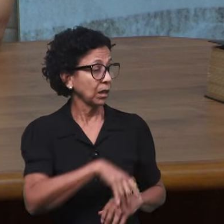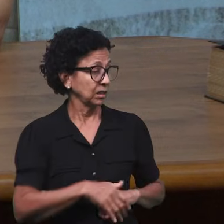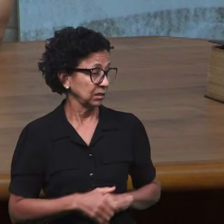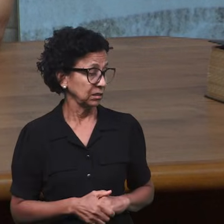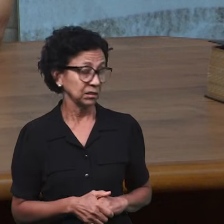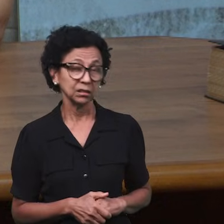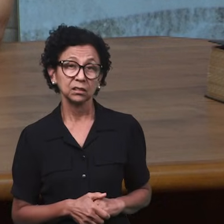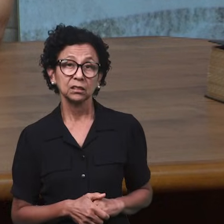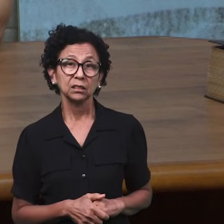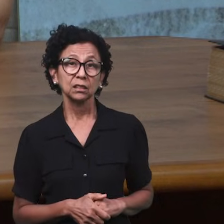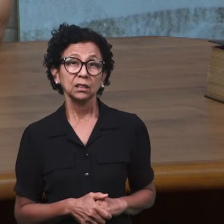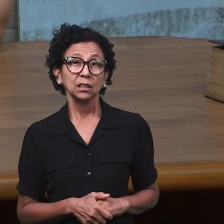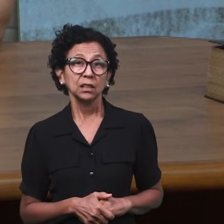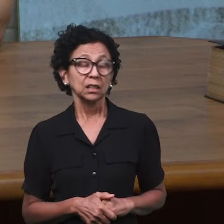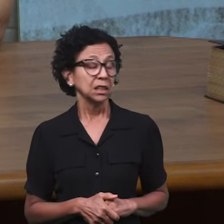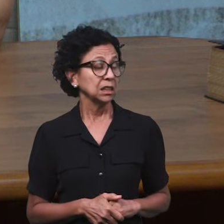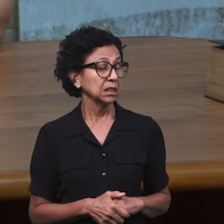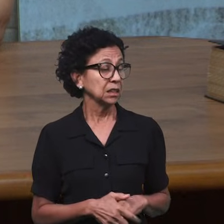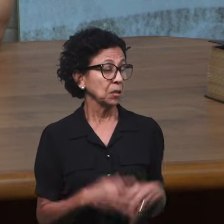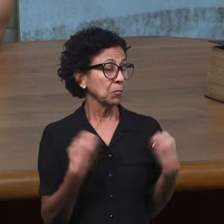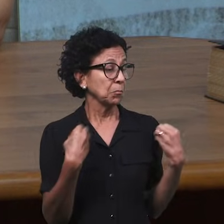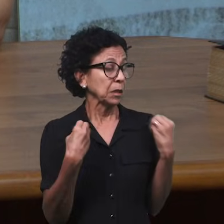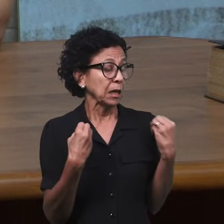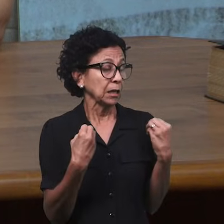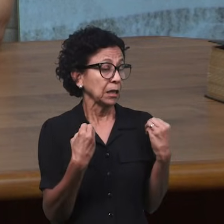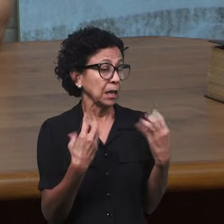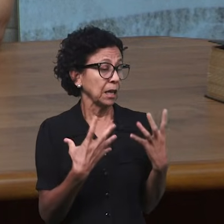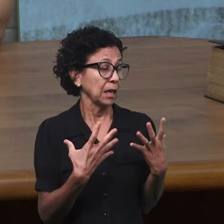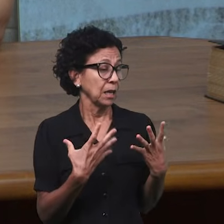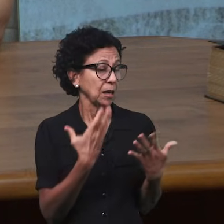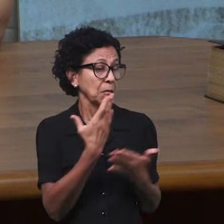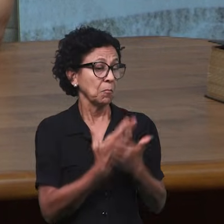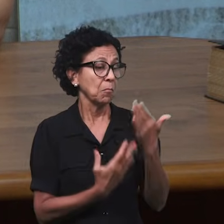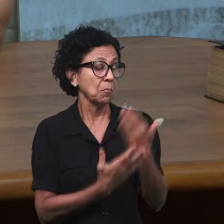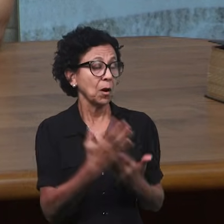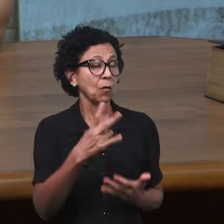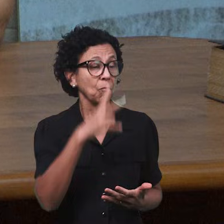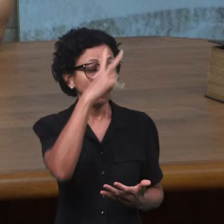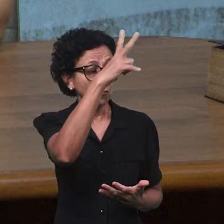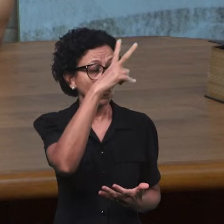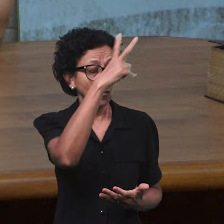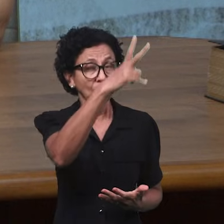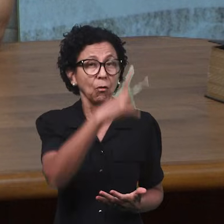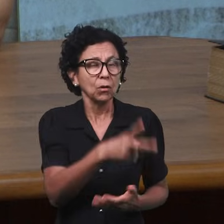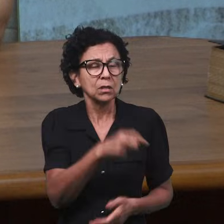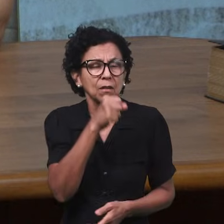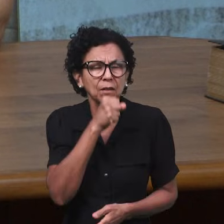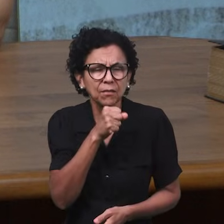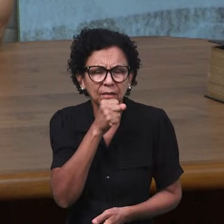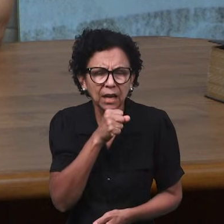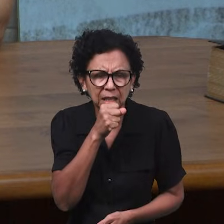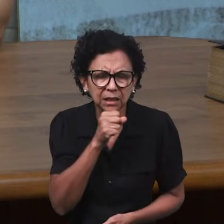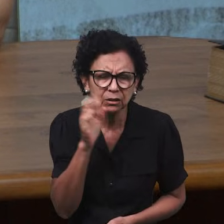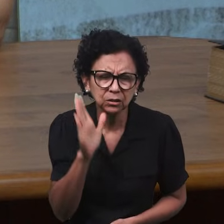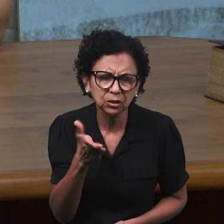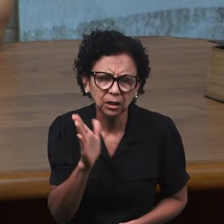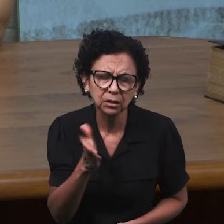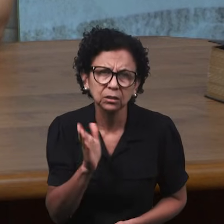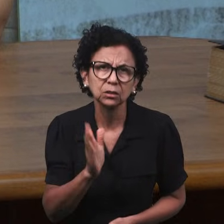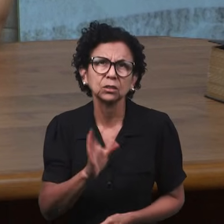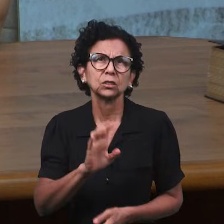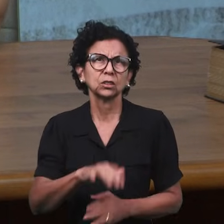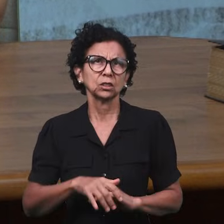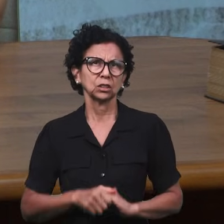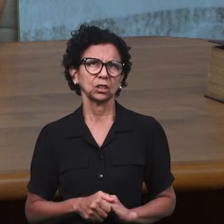serviria a força das mãos. Já de velhice se tinha esgotado neles. De míngua